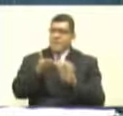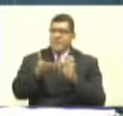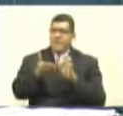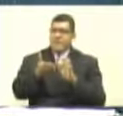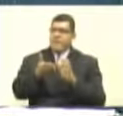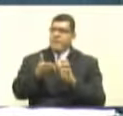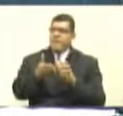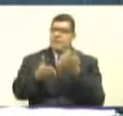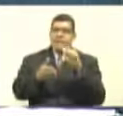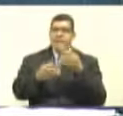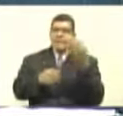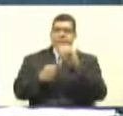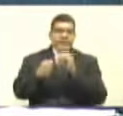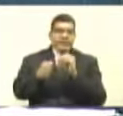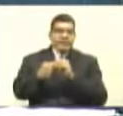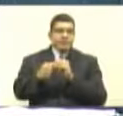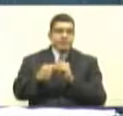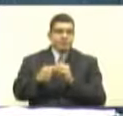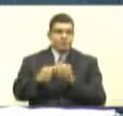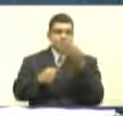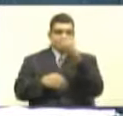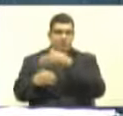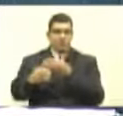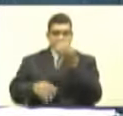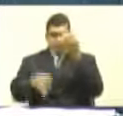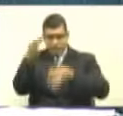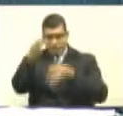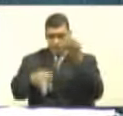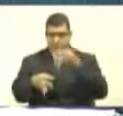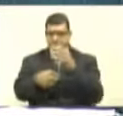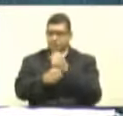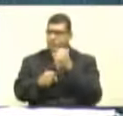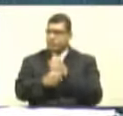enganado, não estava fazendo essa cruzada contra o Tribunal de Justiça.